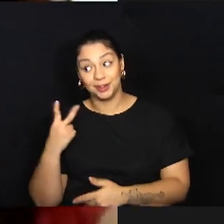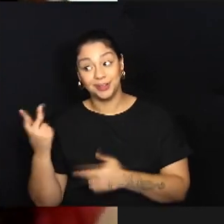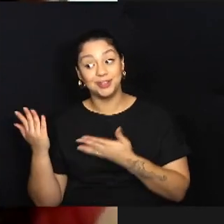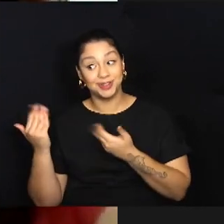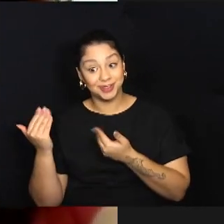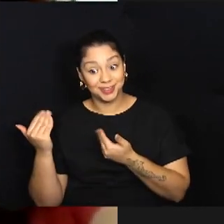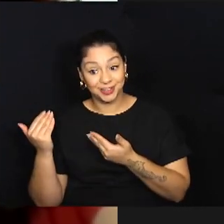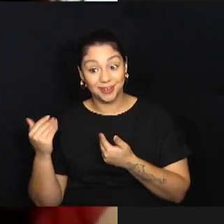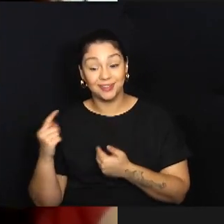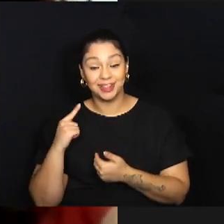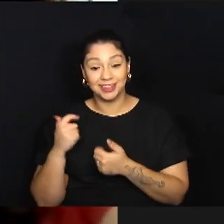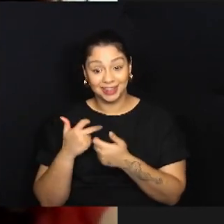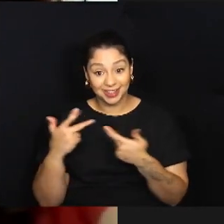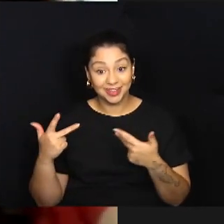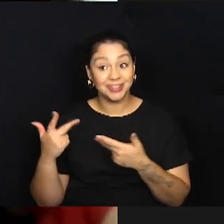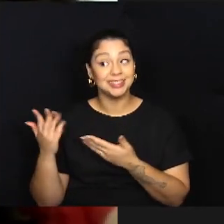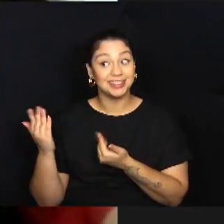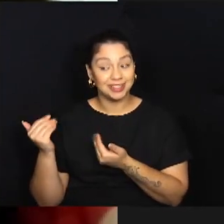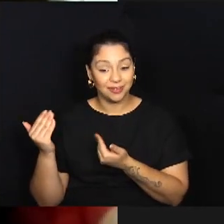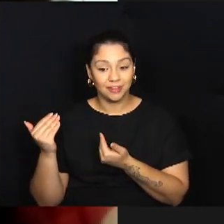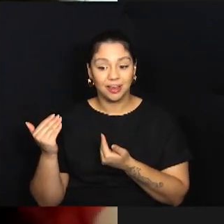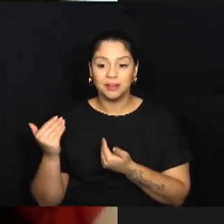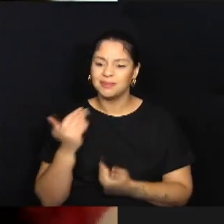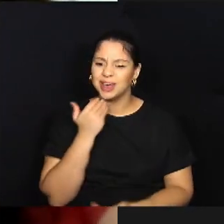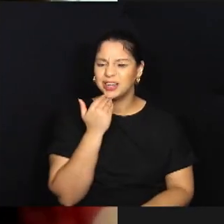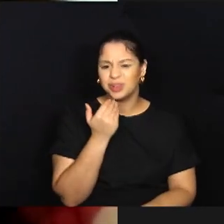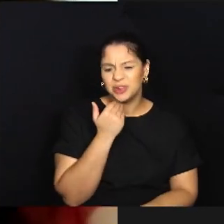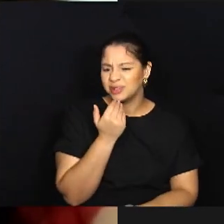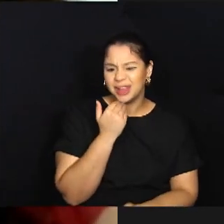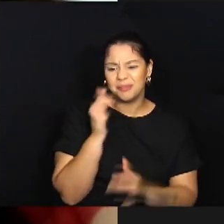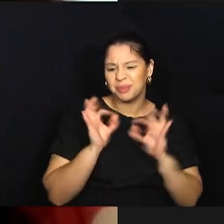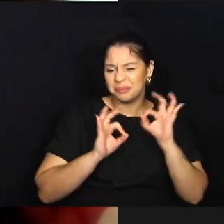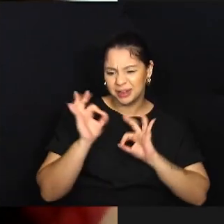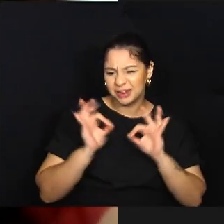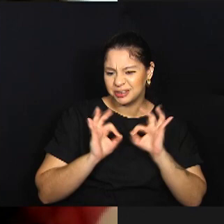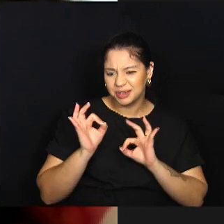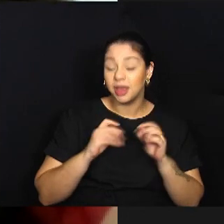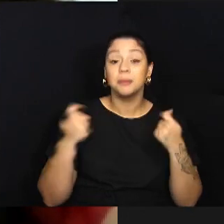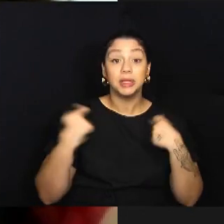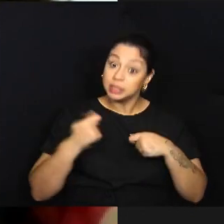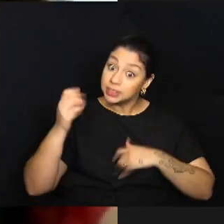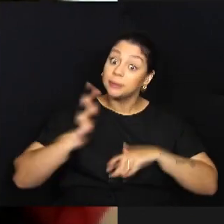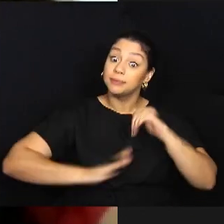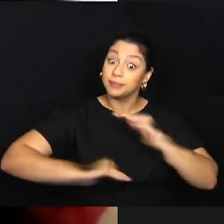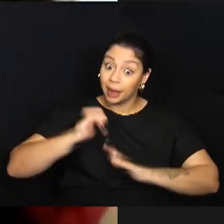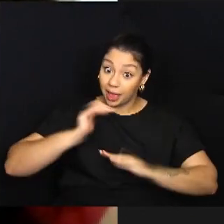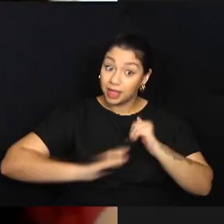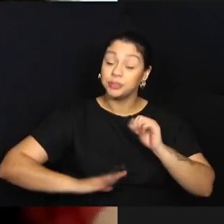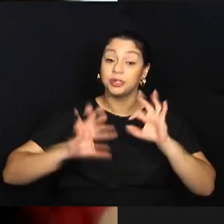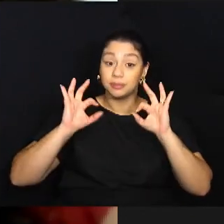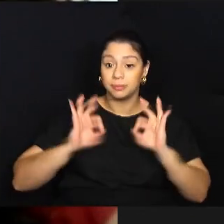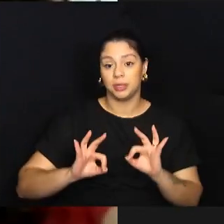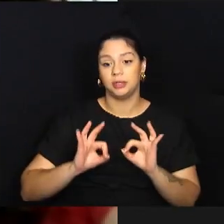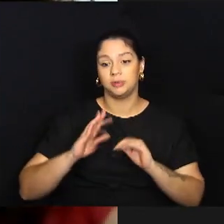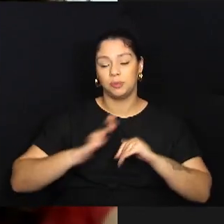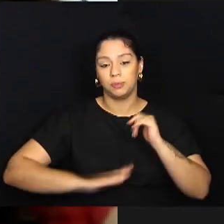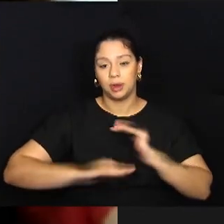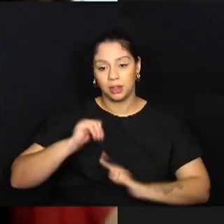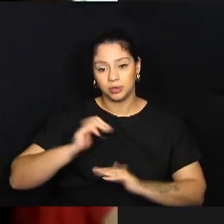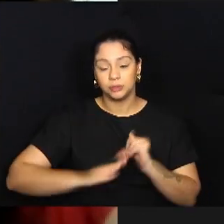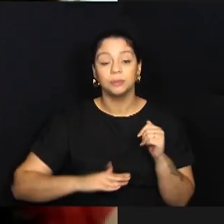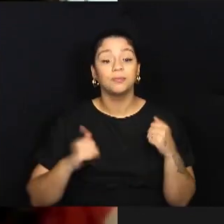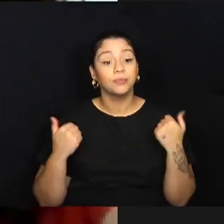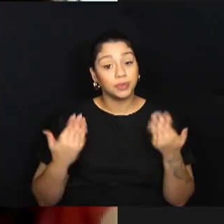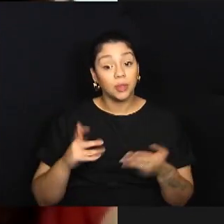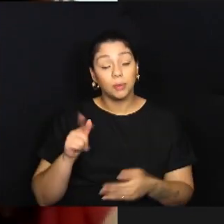temos muita lenha para queimar, mas não dá mais para ficar fazendo plano, está na hora da gente executar, da gente concretizar nossos planos. E acho que isso